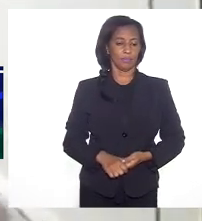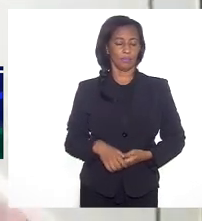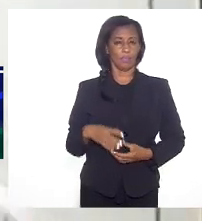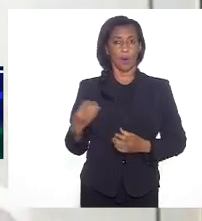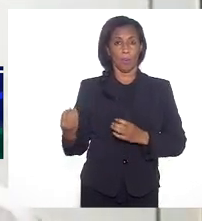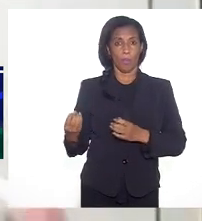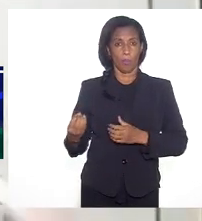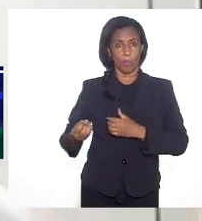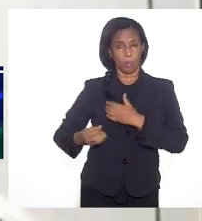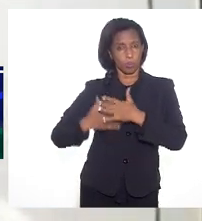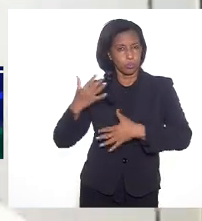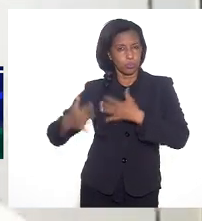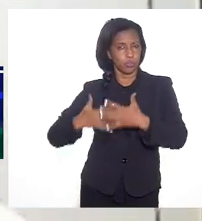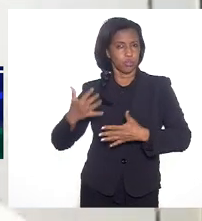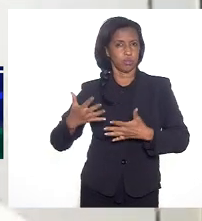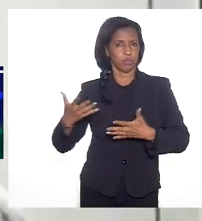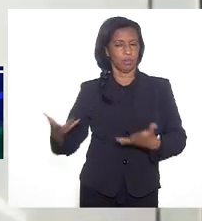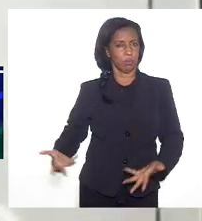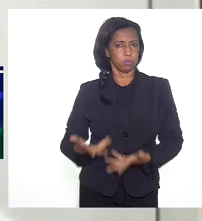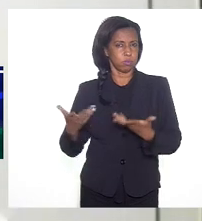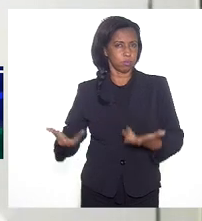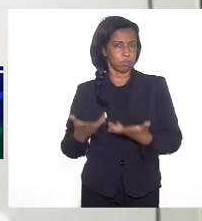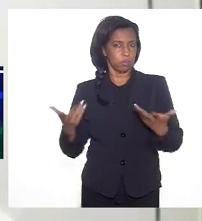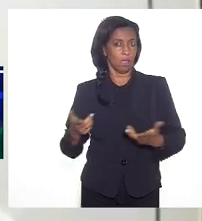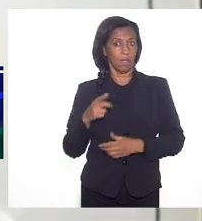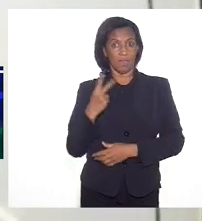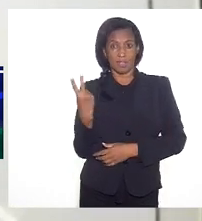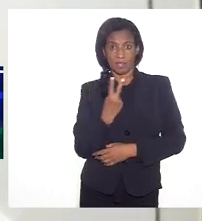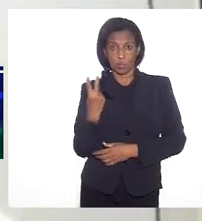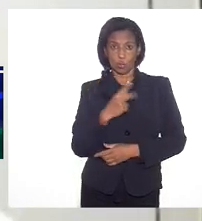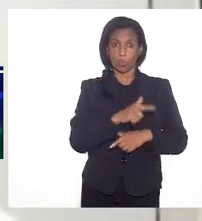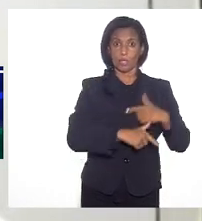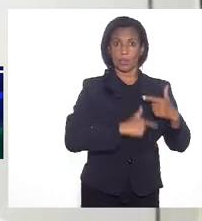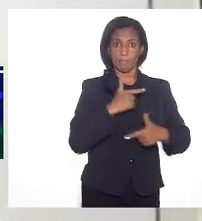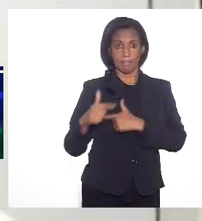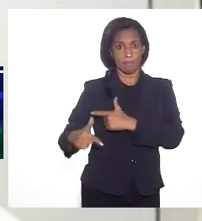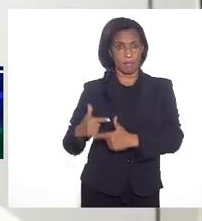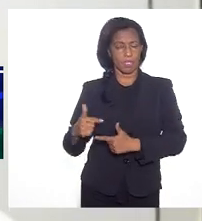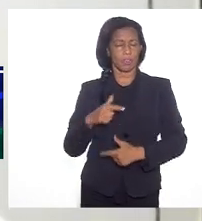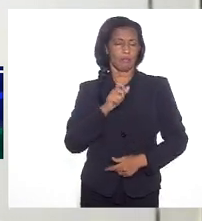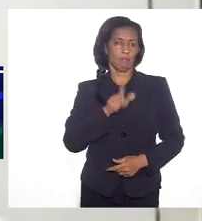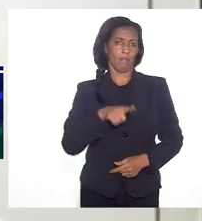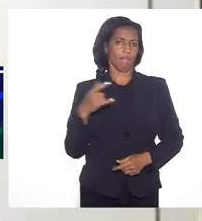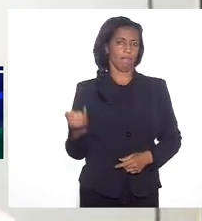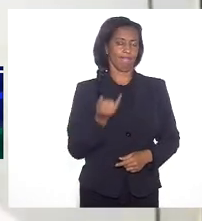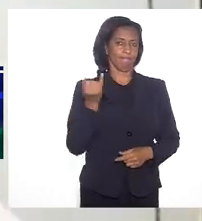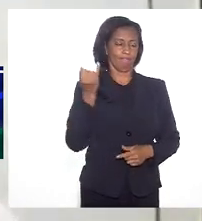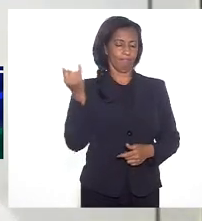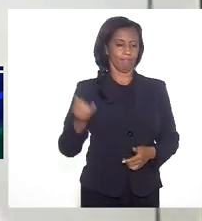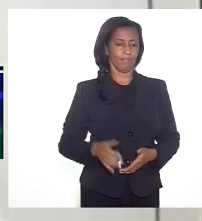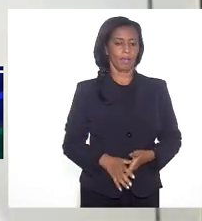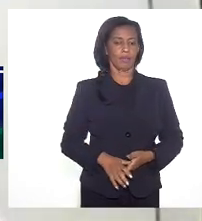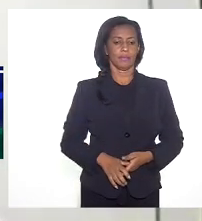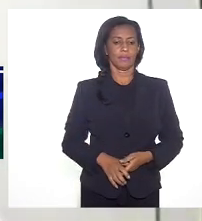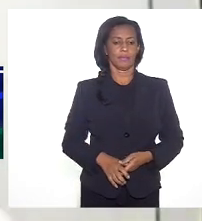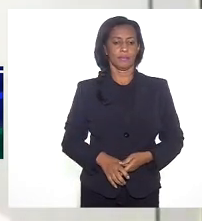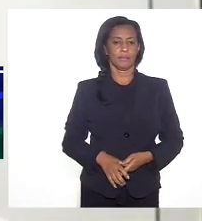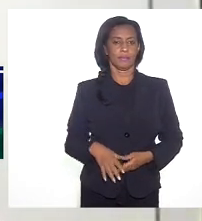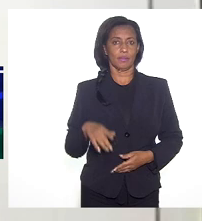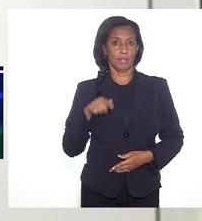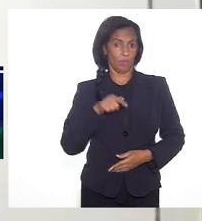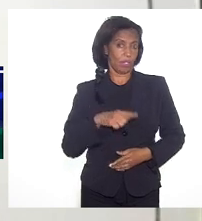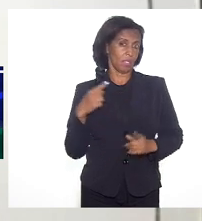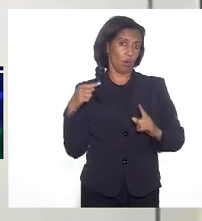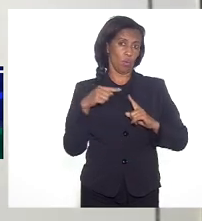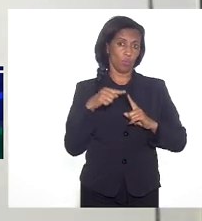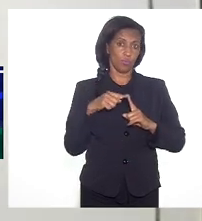produtiva rica próspera e a atuação dessas duas empresas é muito importante então esse é